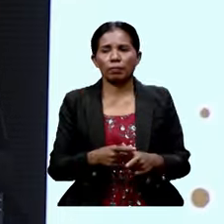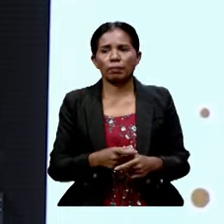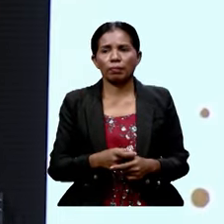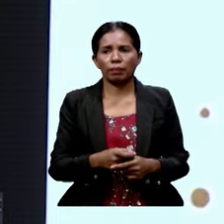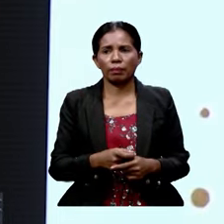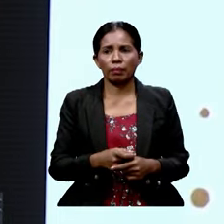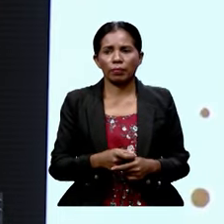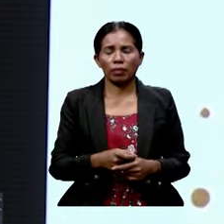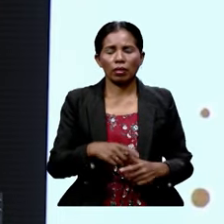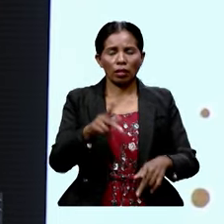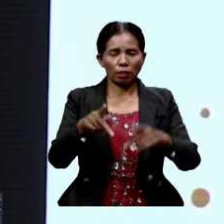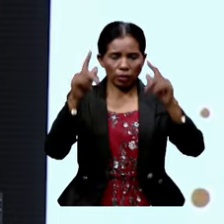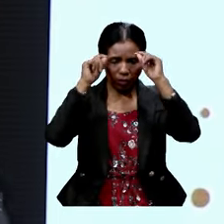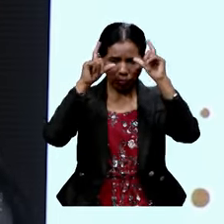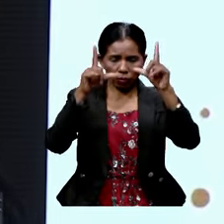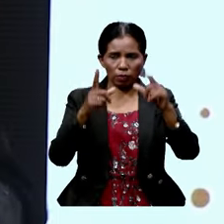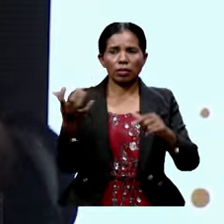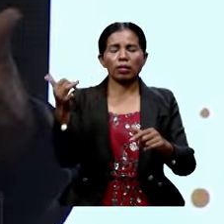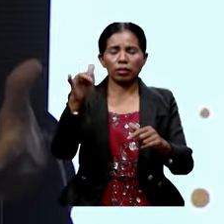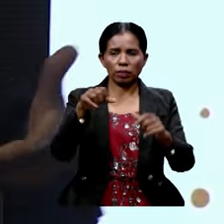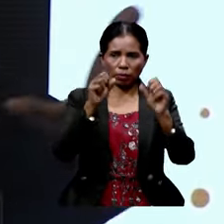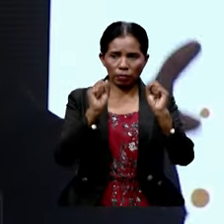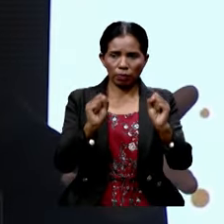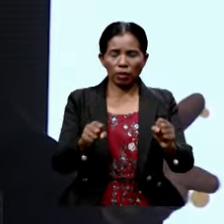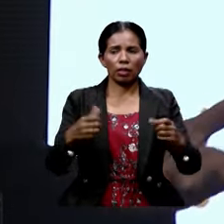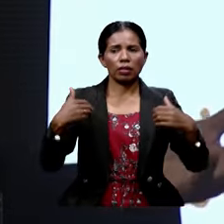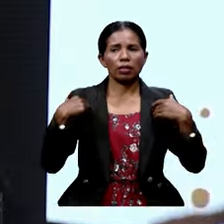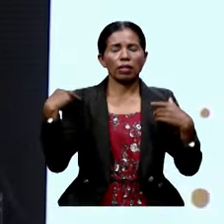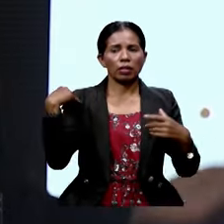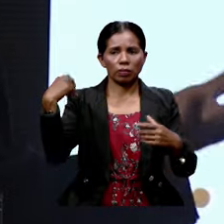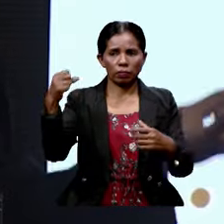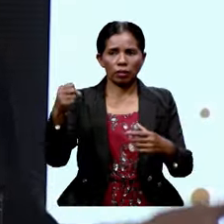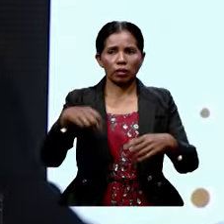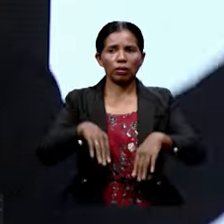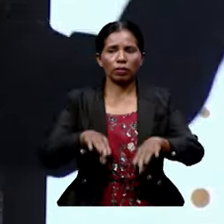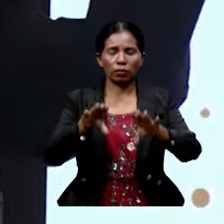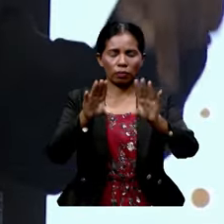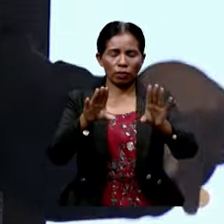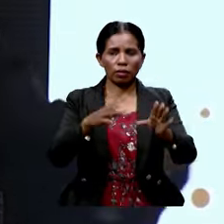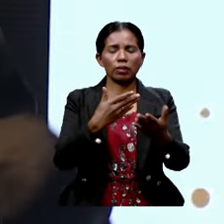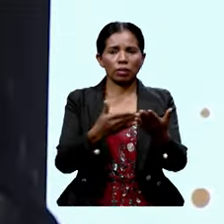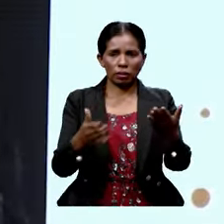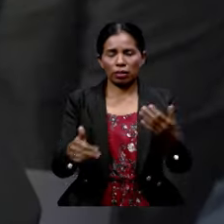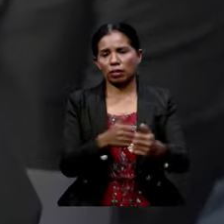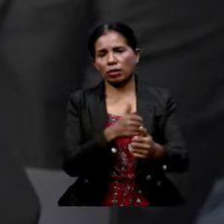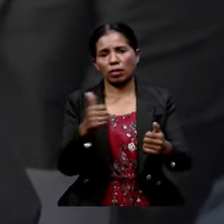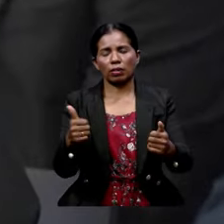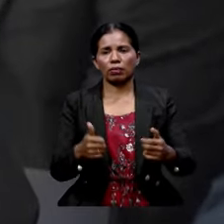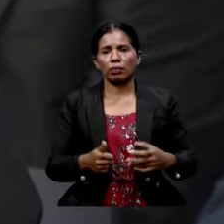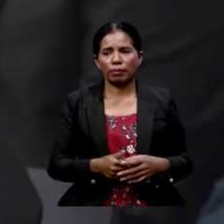E Timorão, mas bebe e recebi a tu faam. Boa de bem produzir assim.